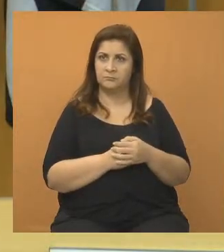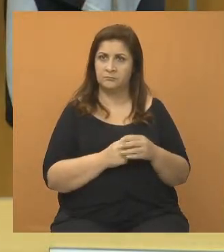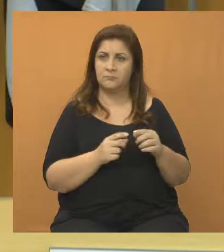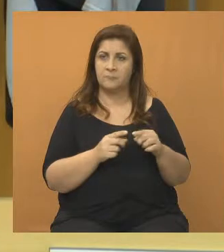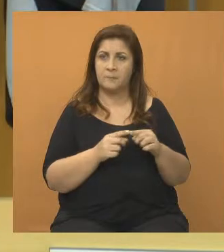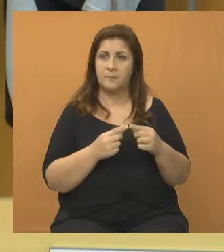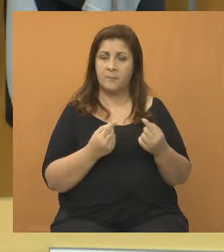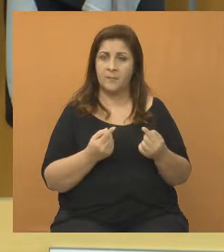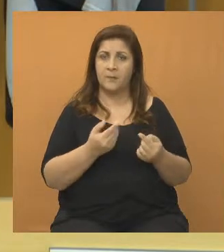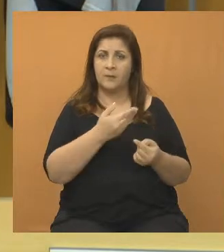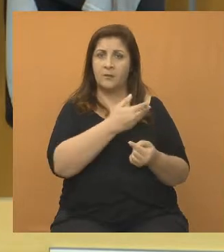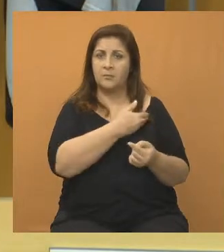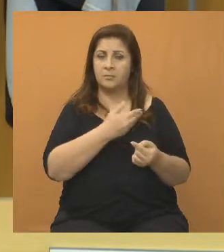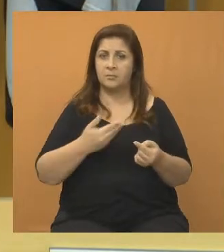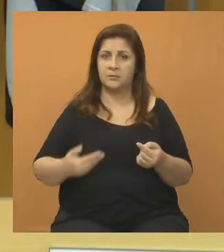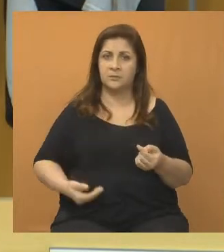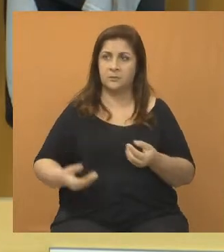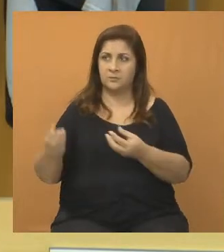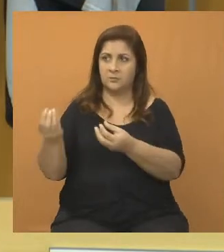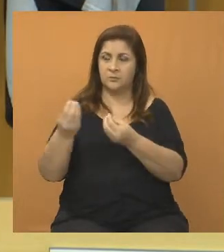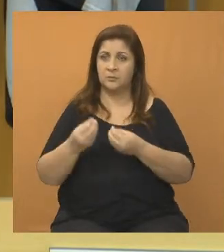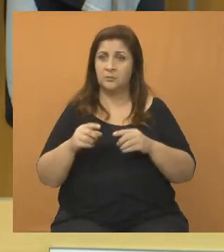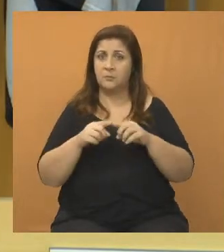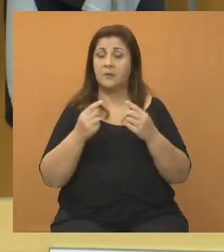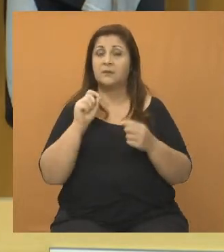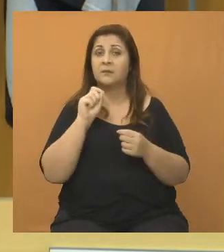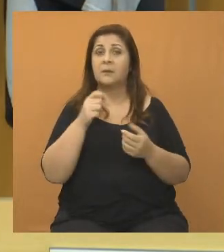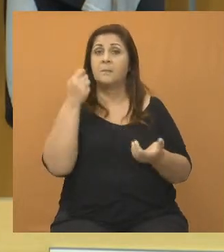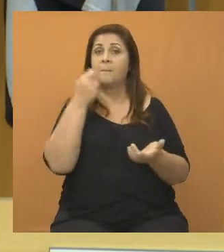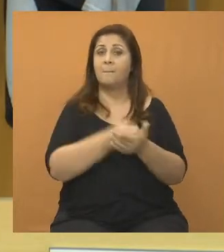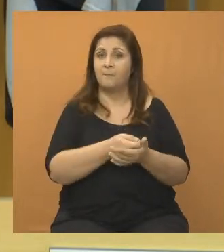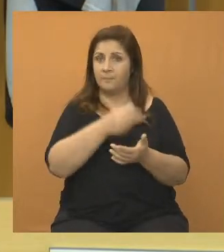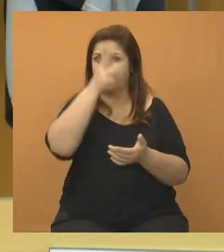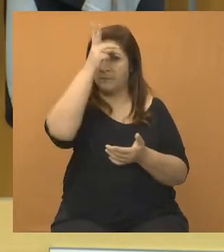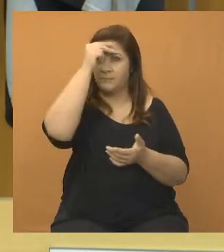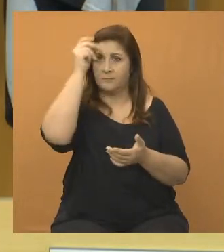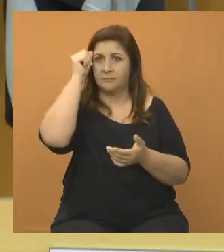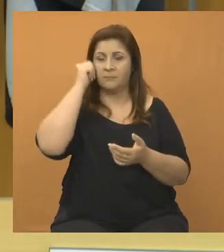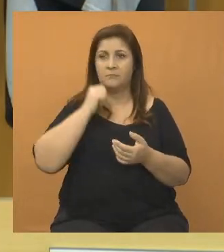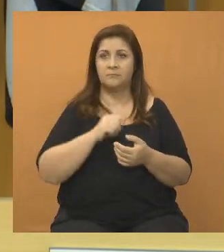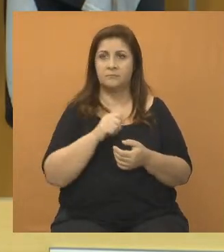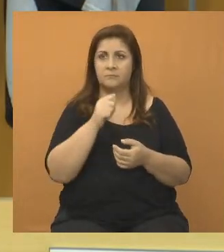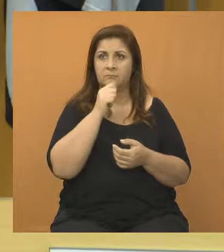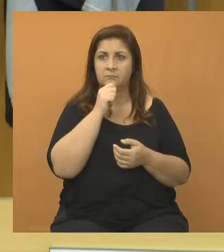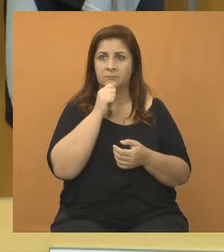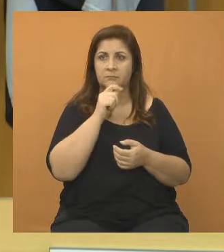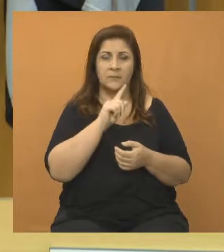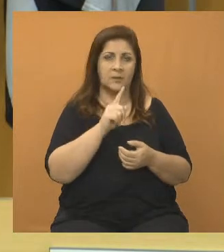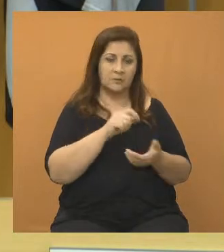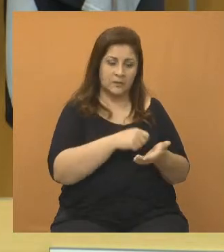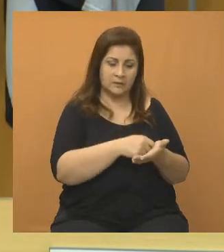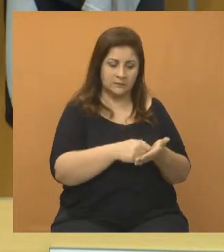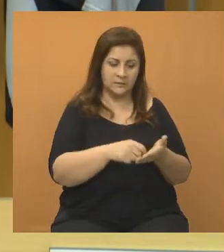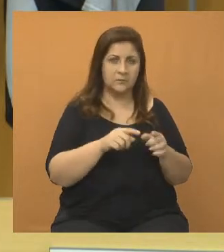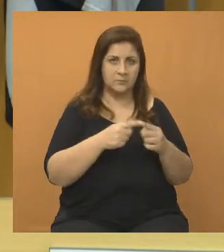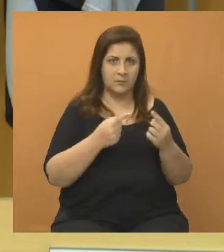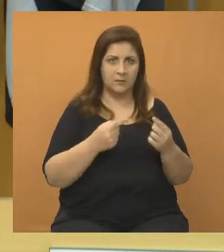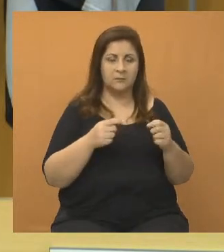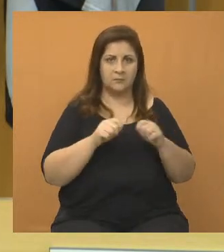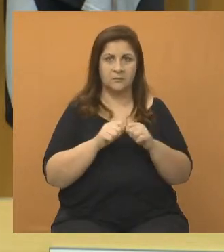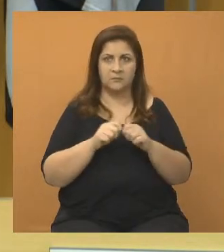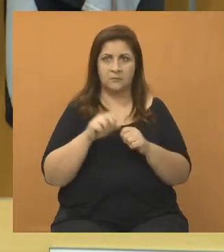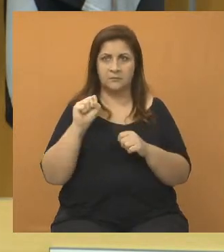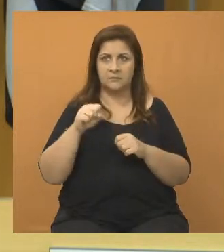Estado repassa um recurso, mas o município arca com grande parte ainda, né? Mas ele não foi citado aqui, mas ele vai entrar na execução. Então ele